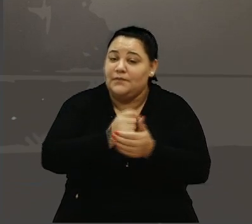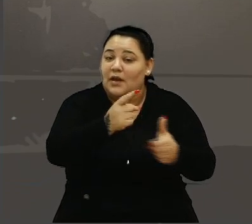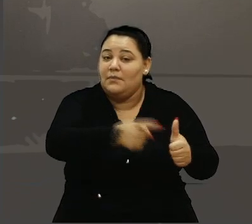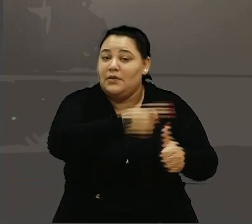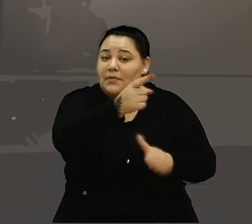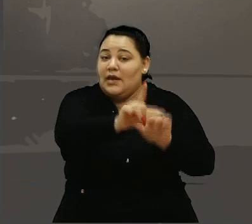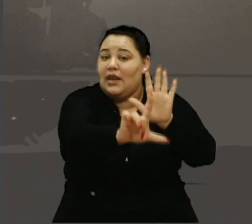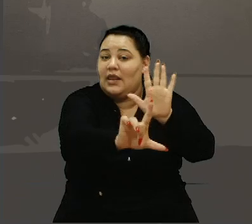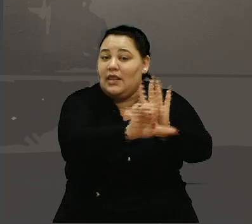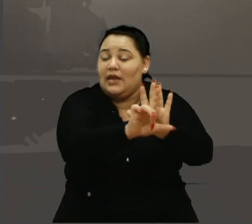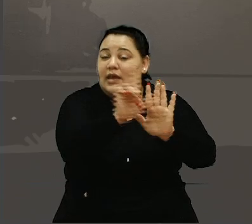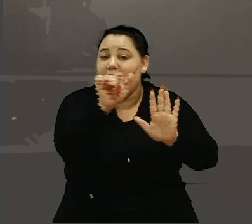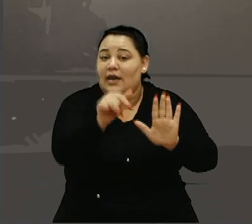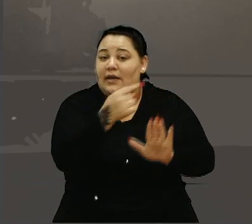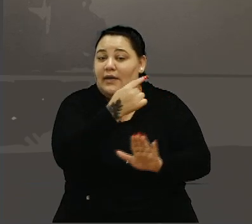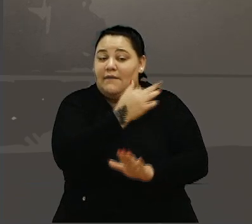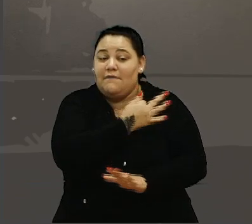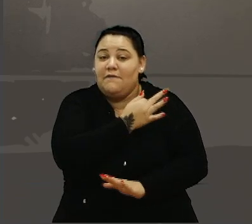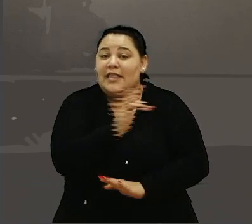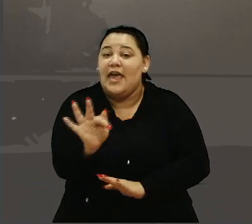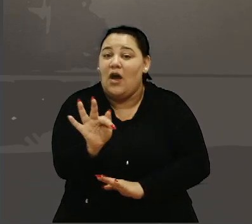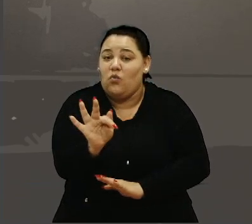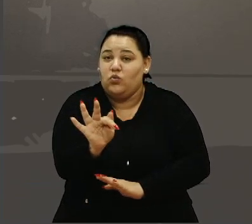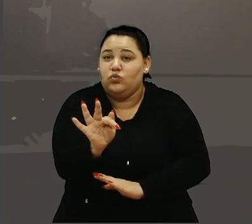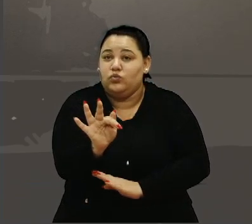é a lei federal.